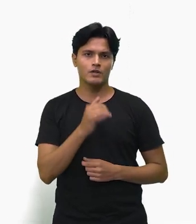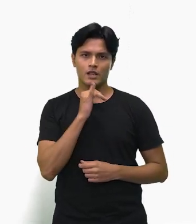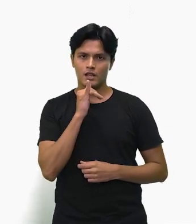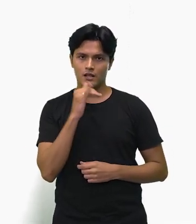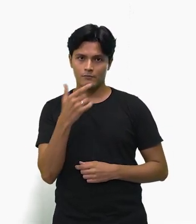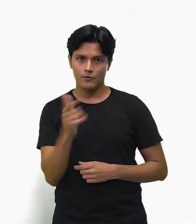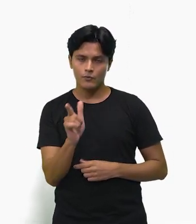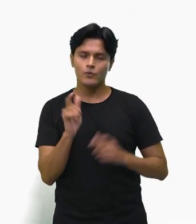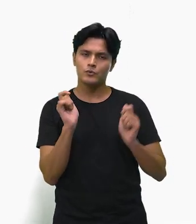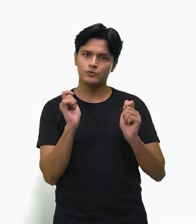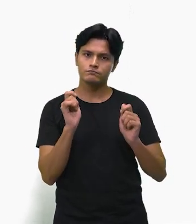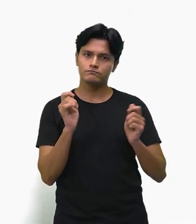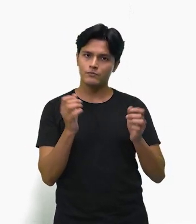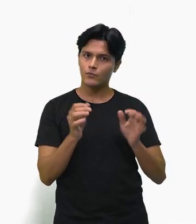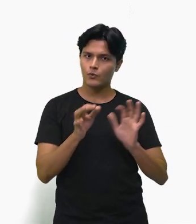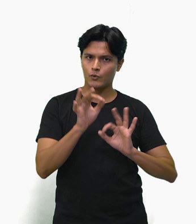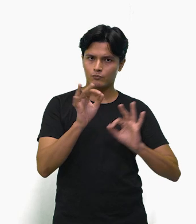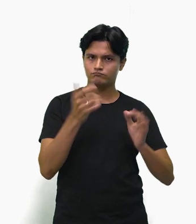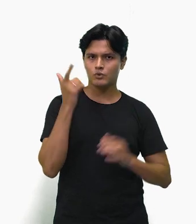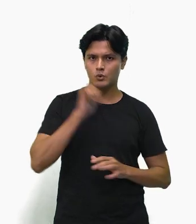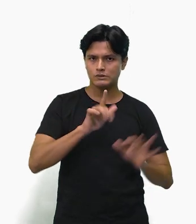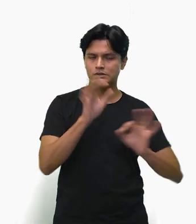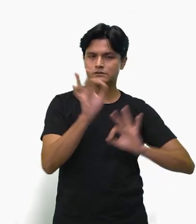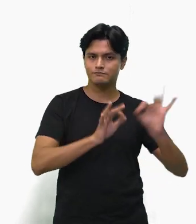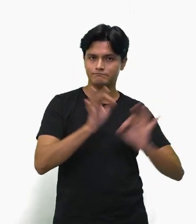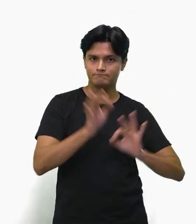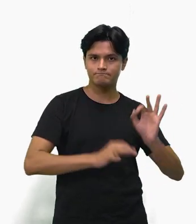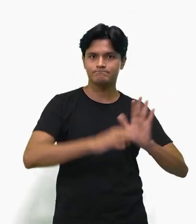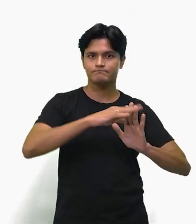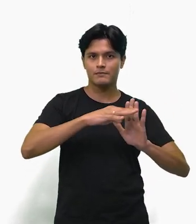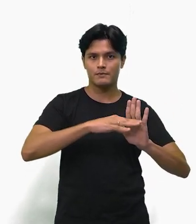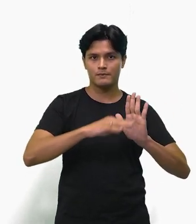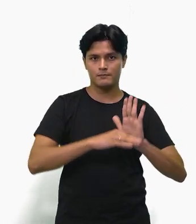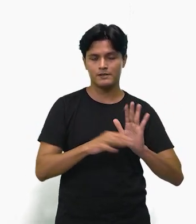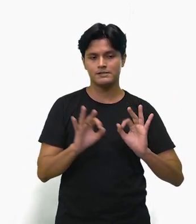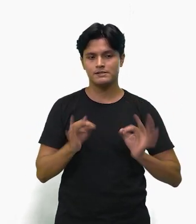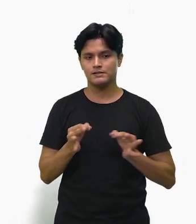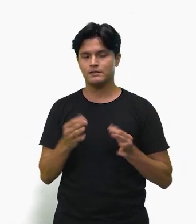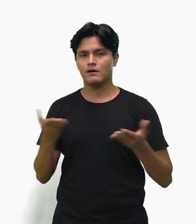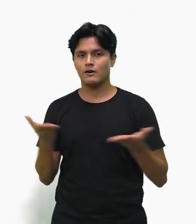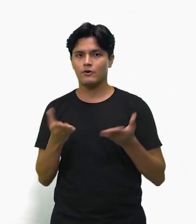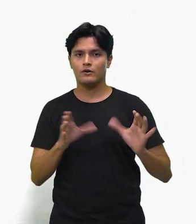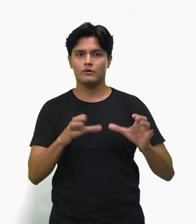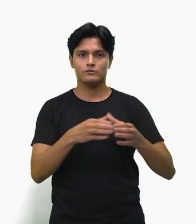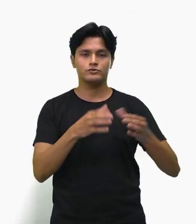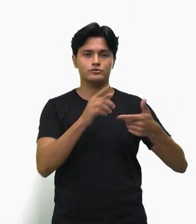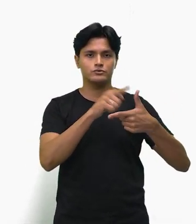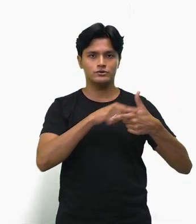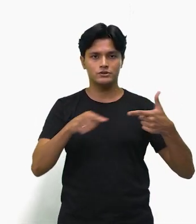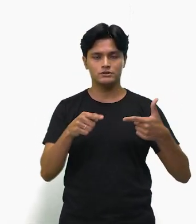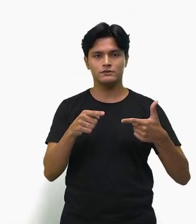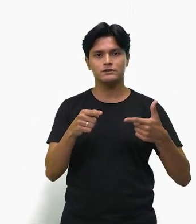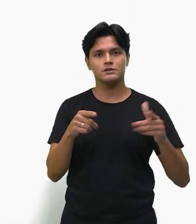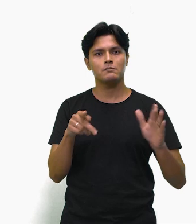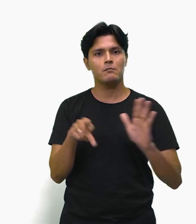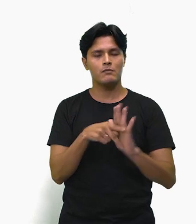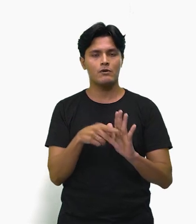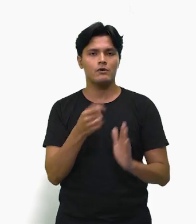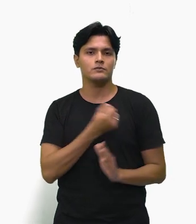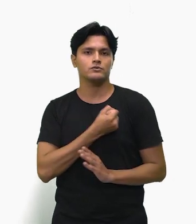possa fazer a listagem dos divisores. Vamos fazer agora o conjunto dos divisores do